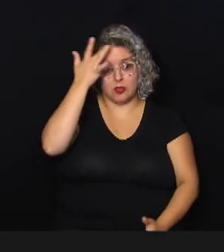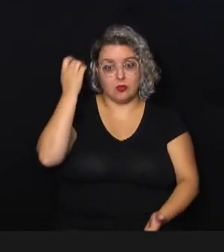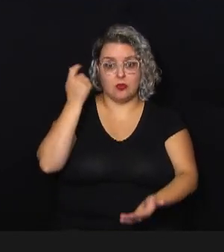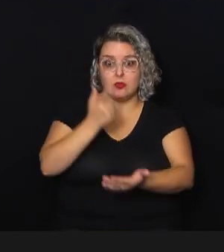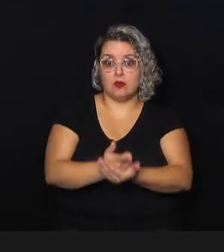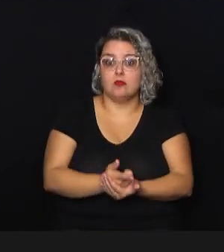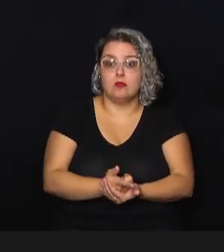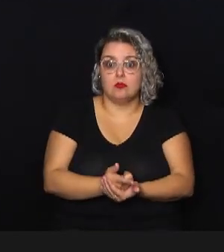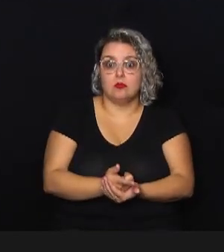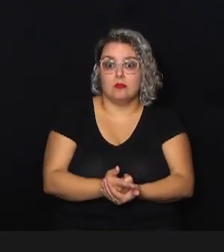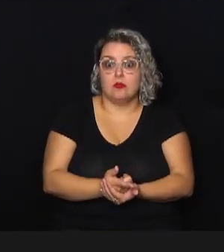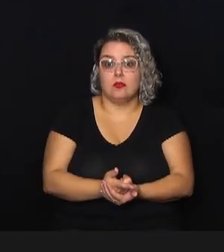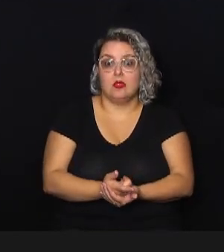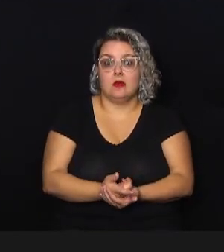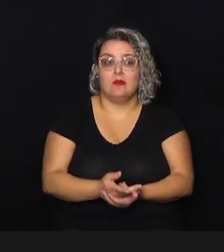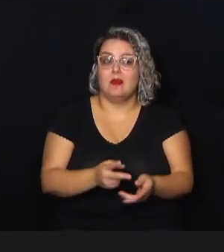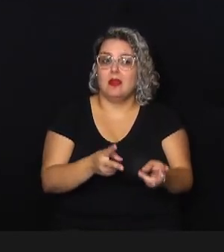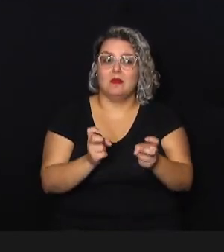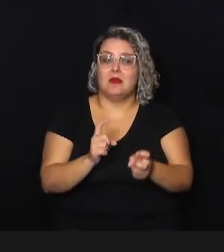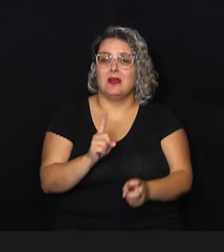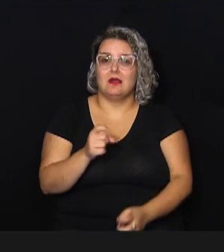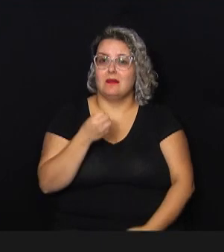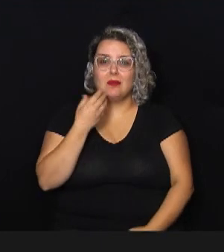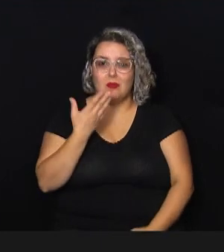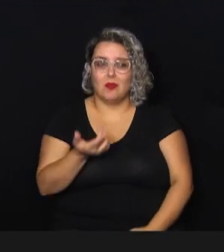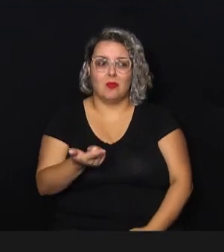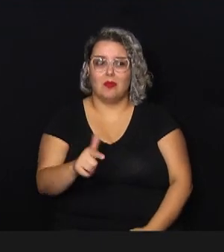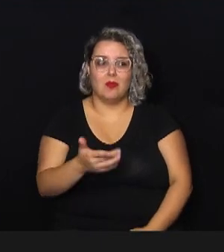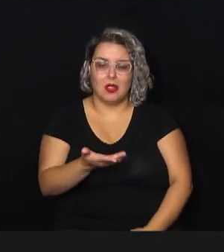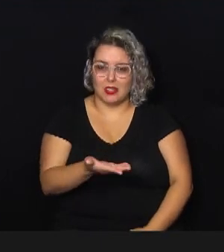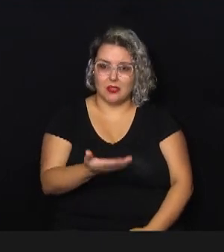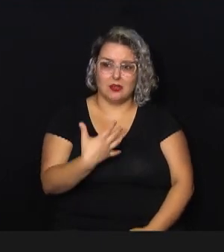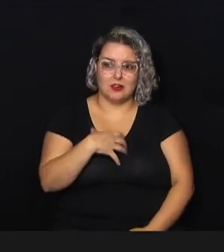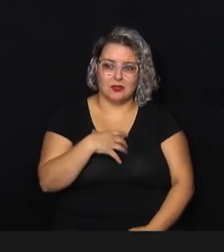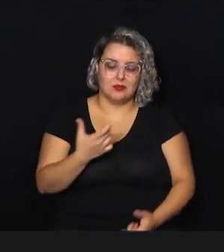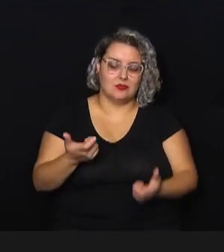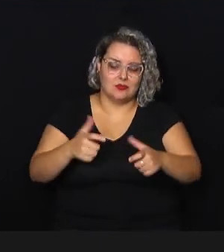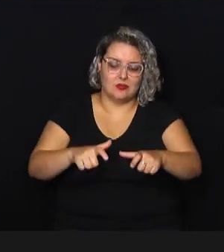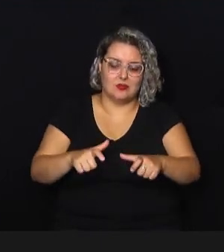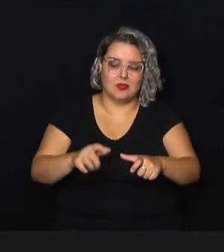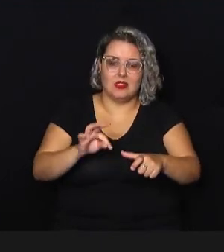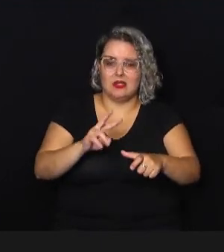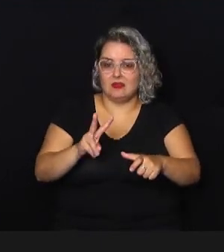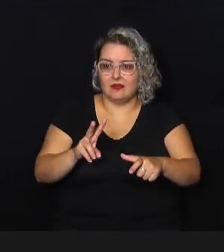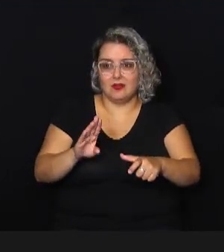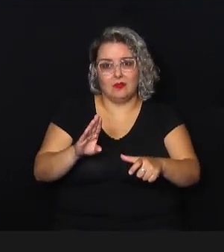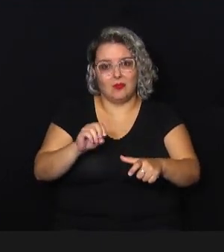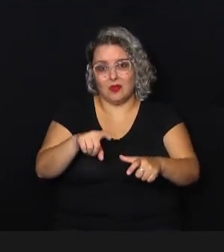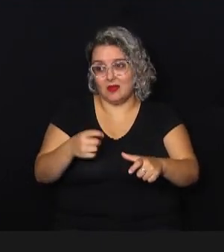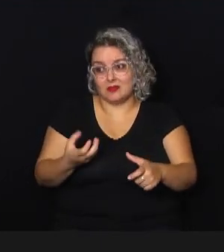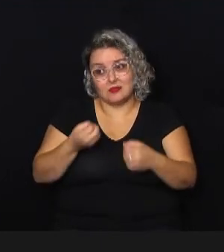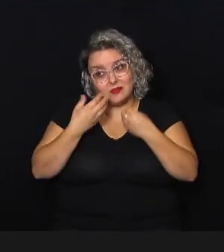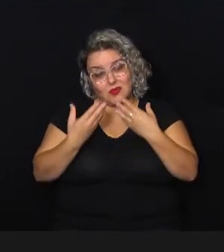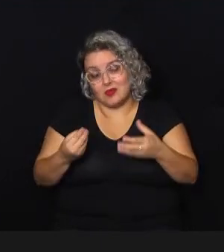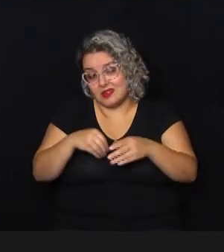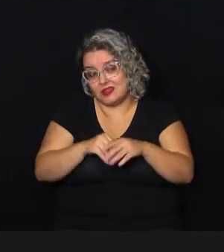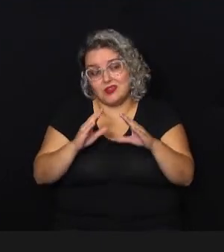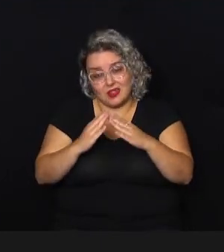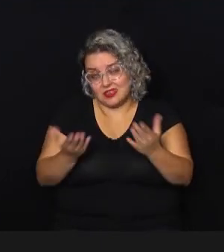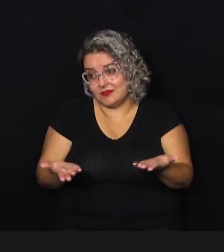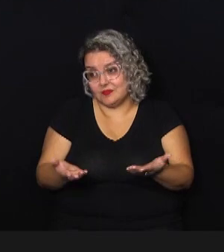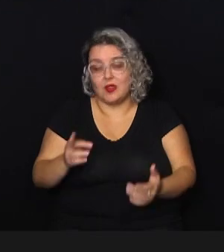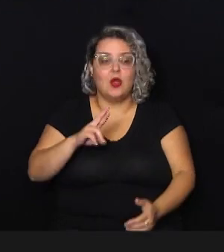está valendo tanto mais a pena ele manter aquela TV Box ilegal na sua casa. Rodrigo